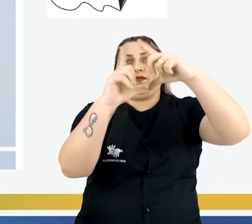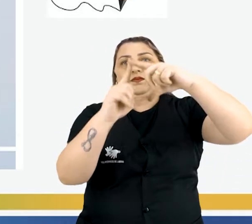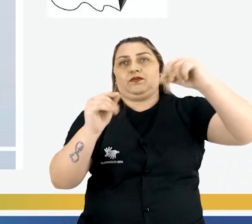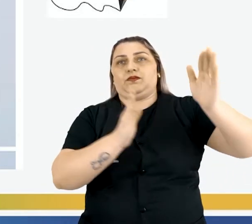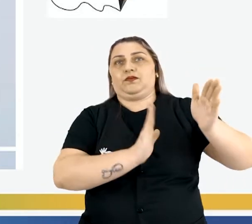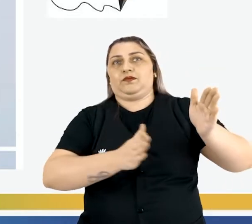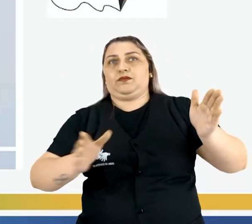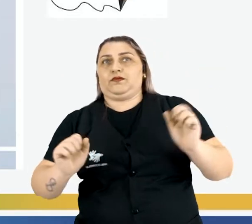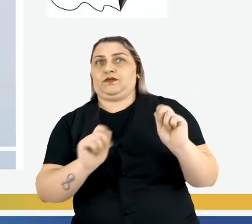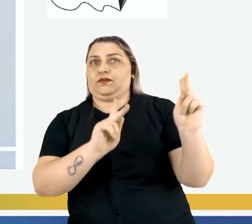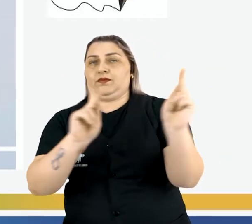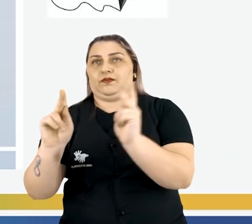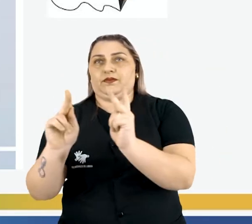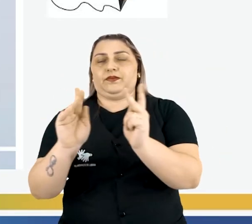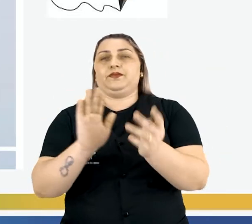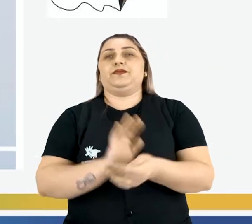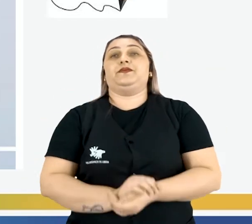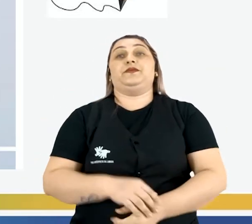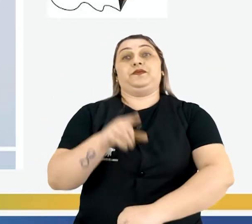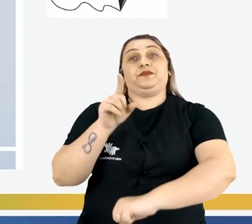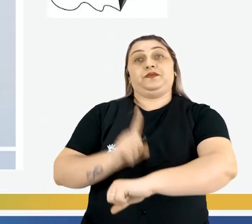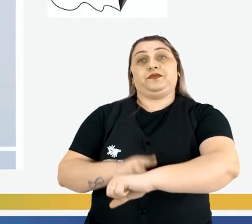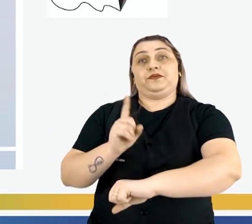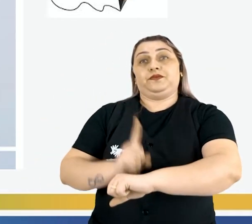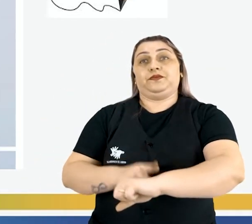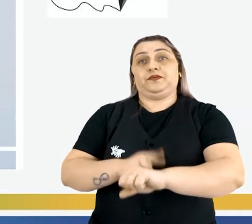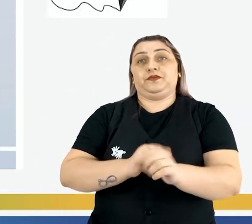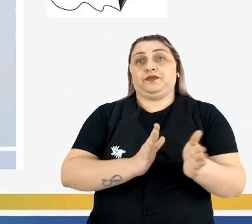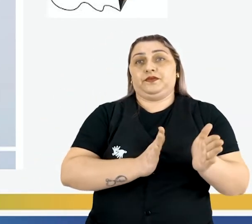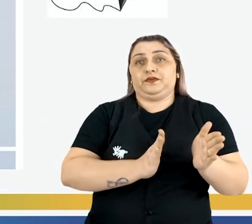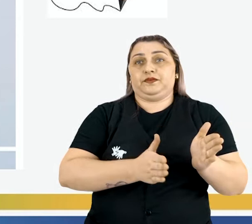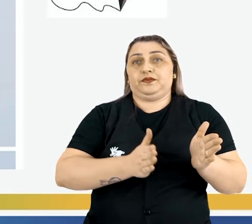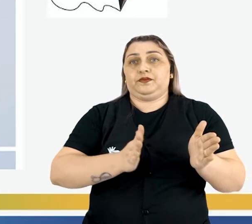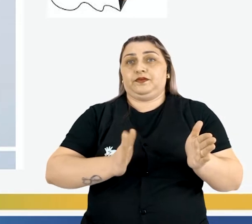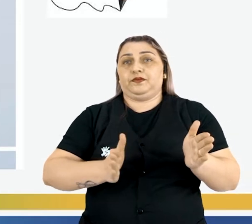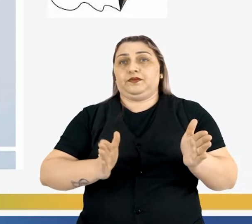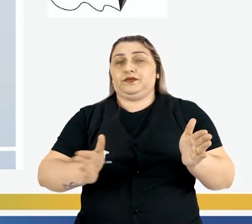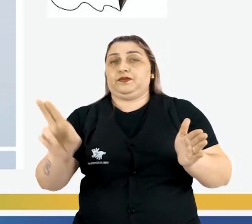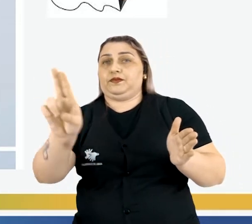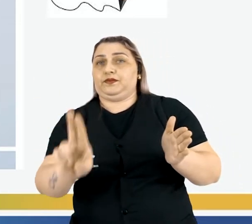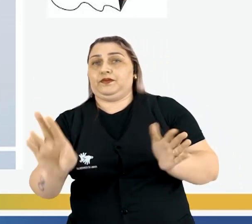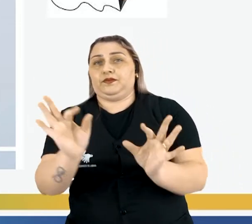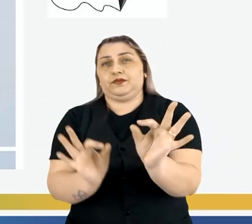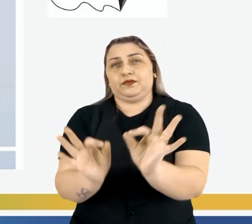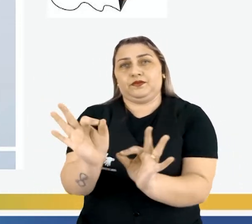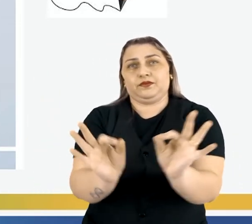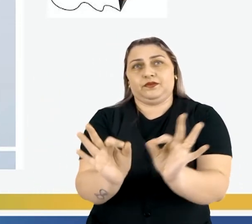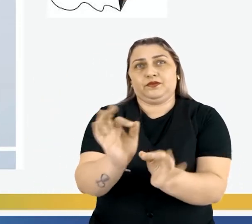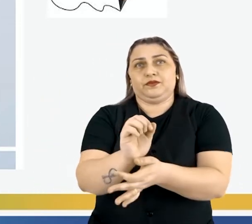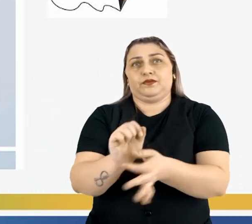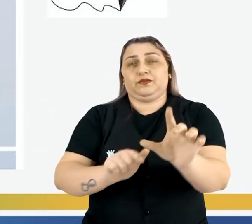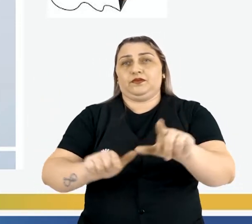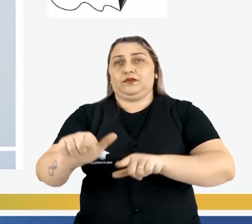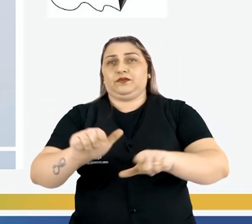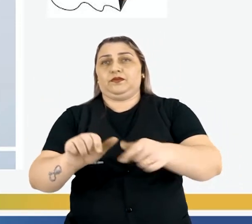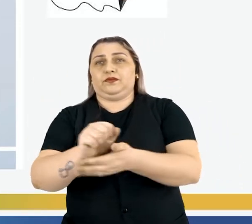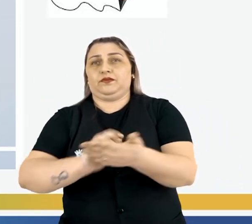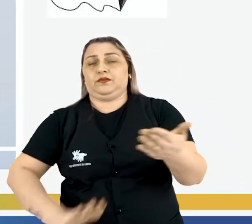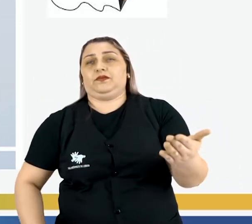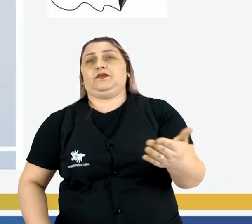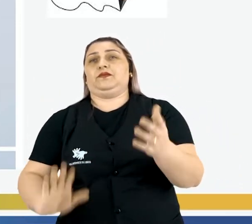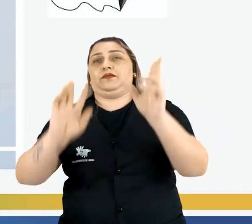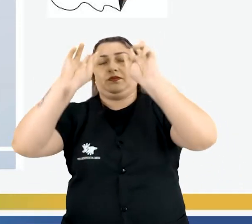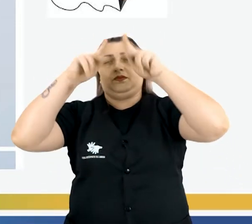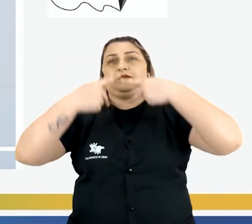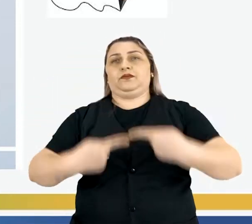ok? O tempo cronológico é utilizado para organizar as atividades humanas. O